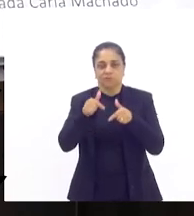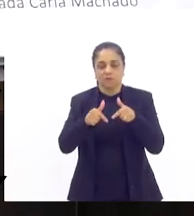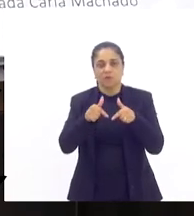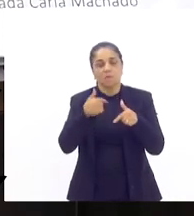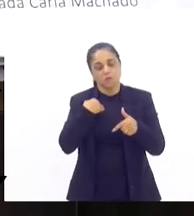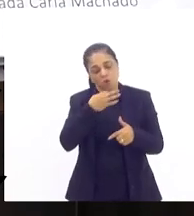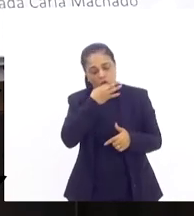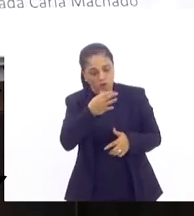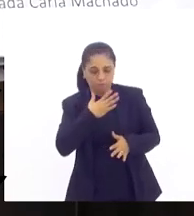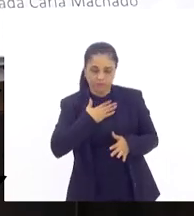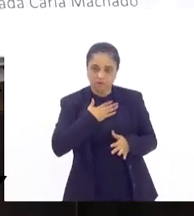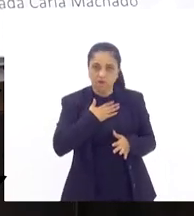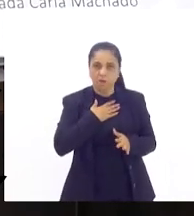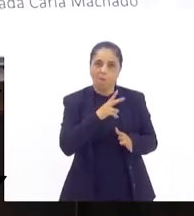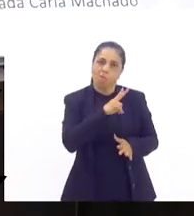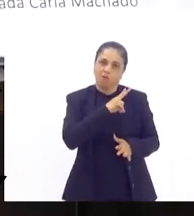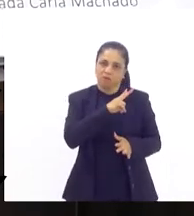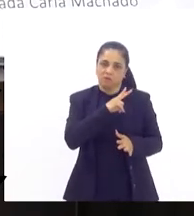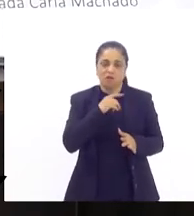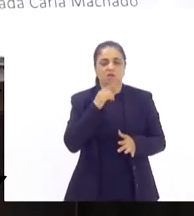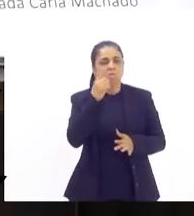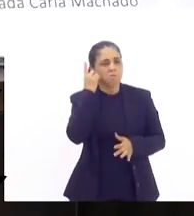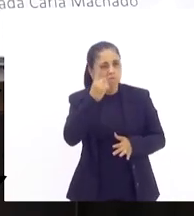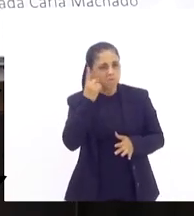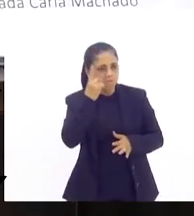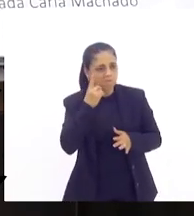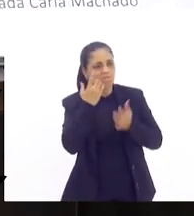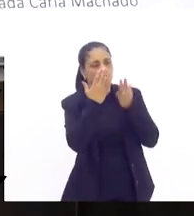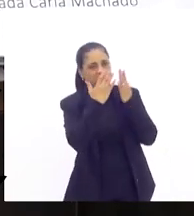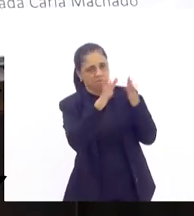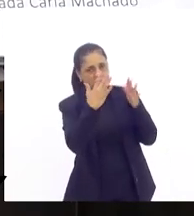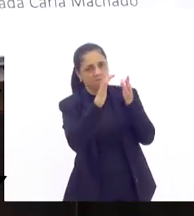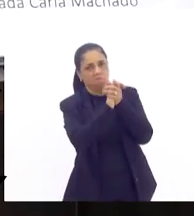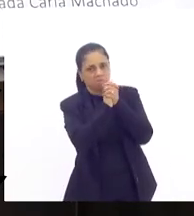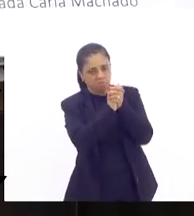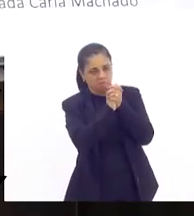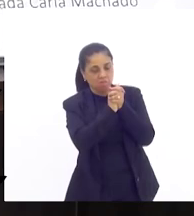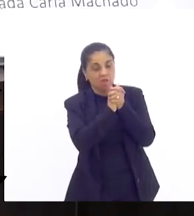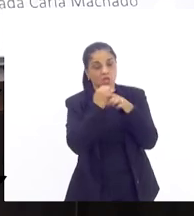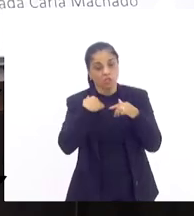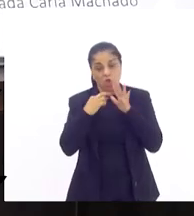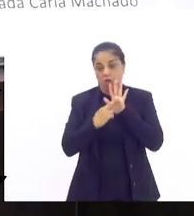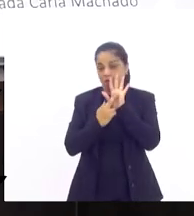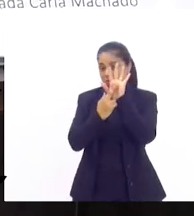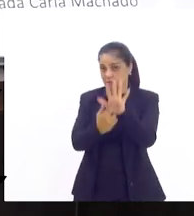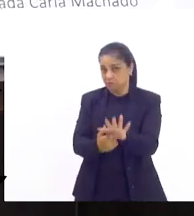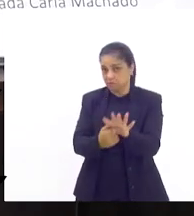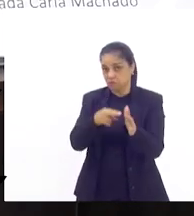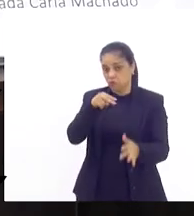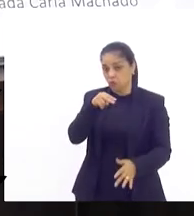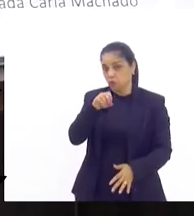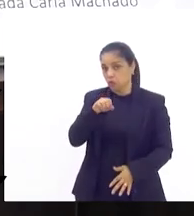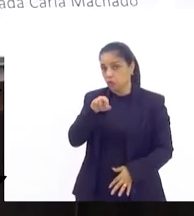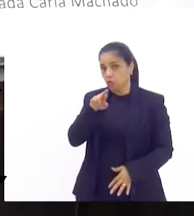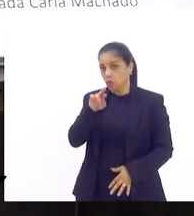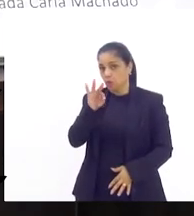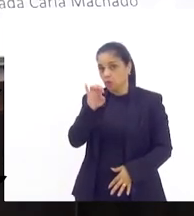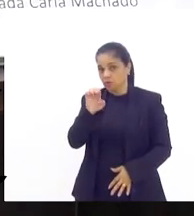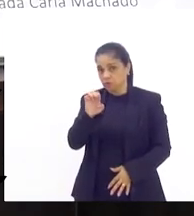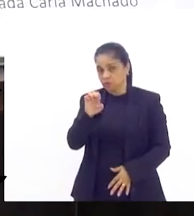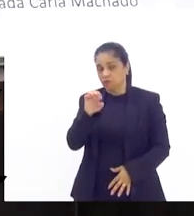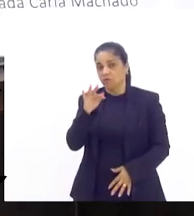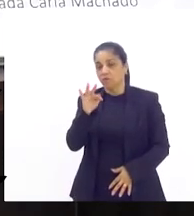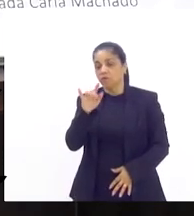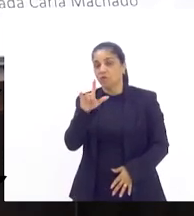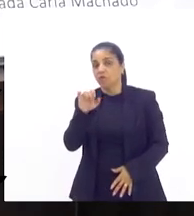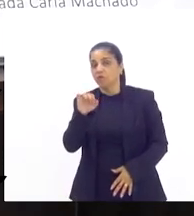senhor, demais deputados, né, e dizendo que a gente representa o Norte Fluminense. Nós temos também que